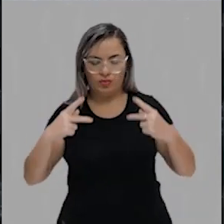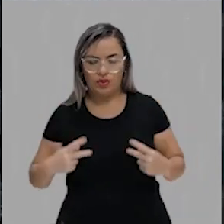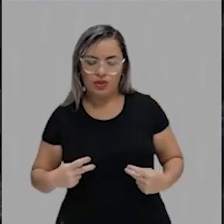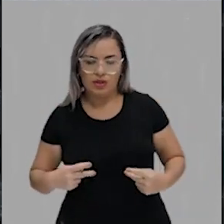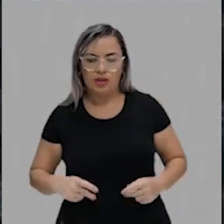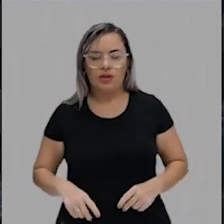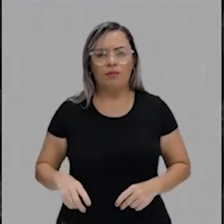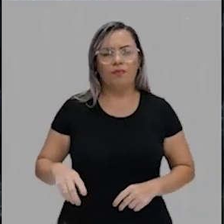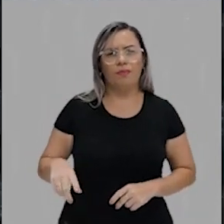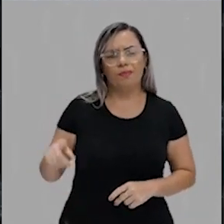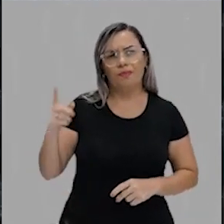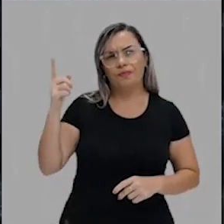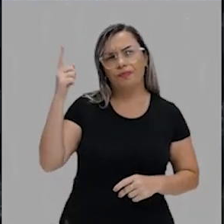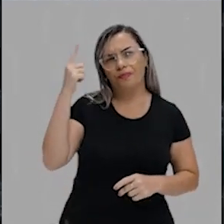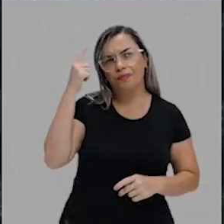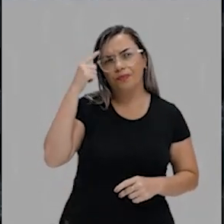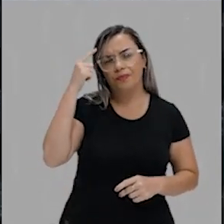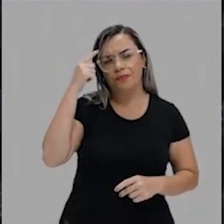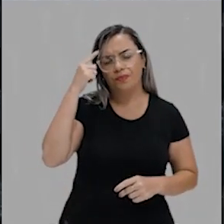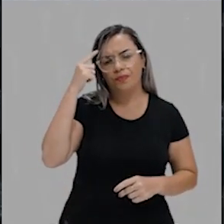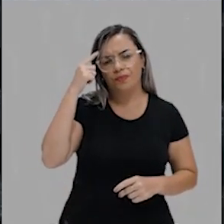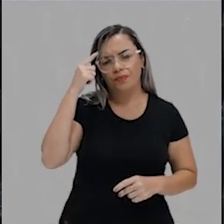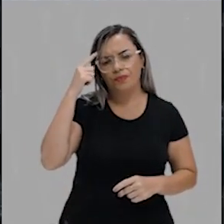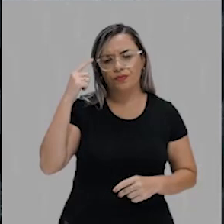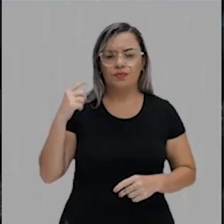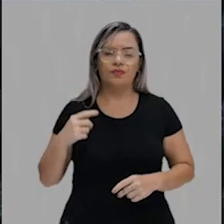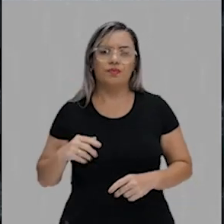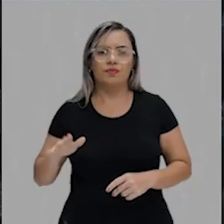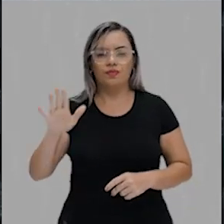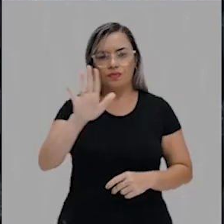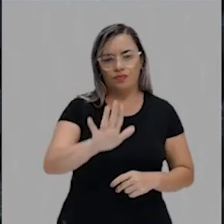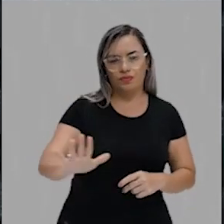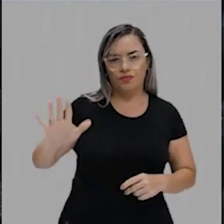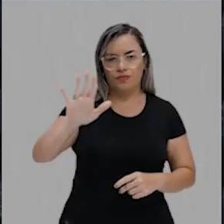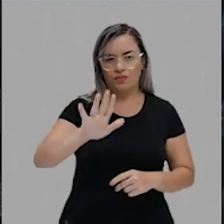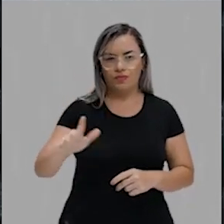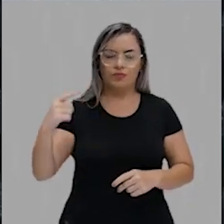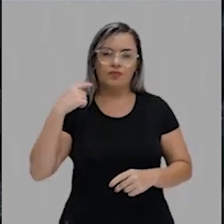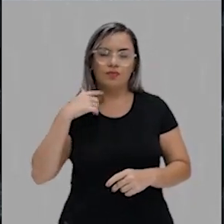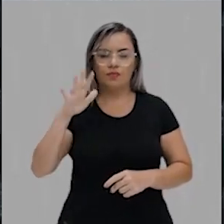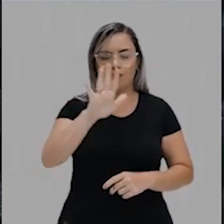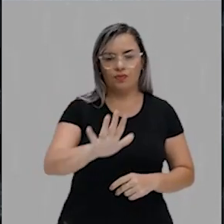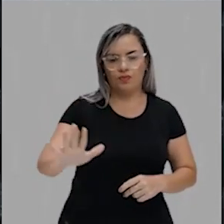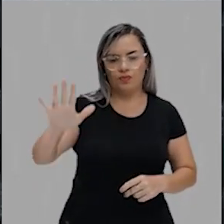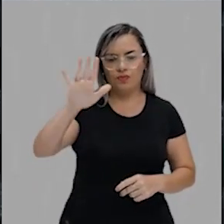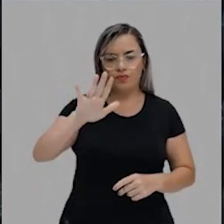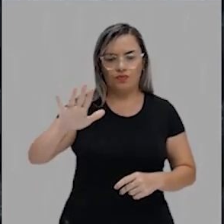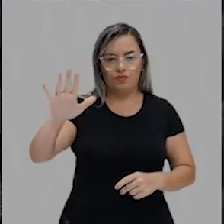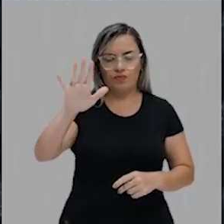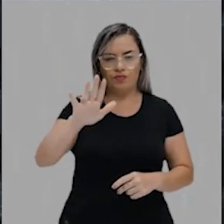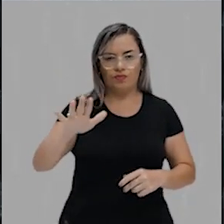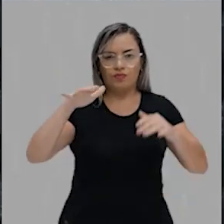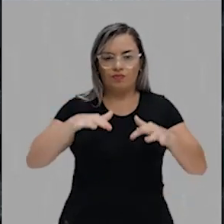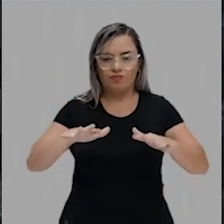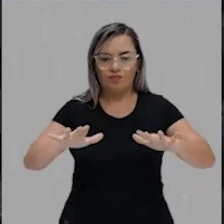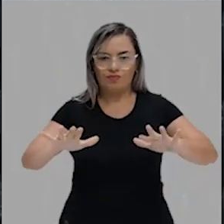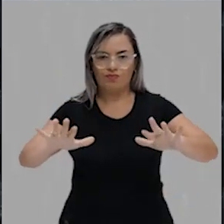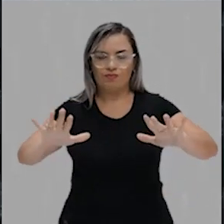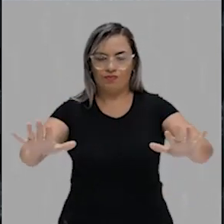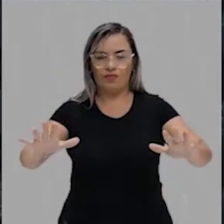fumaça, fuligem. Essa fumaça que está ali pairando no ambiente, ele vai afetar a vida dos outros seres